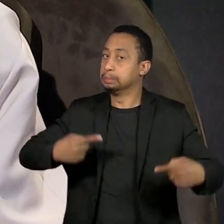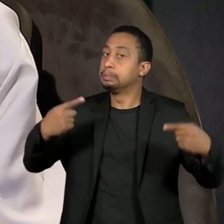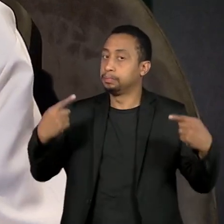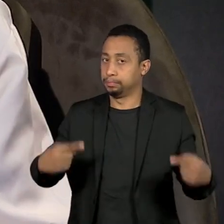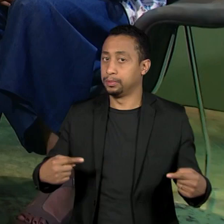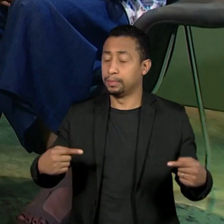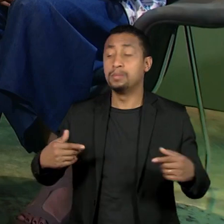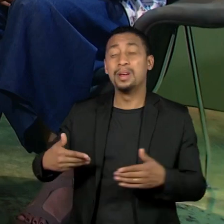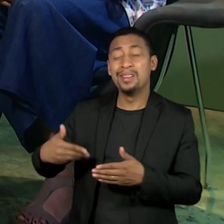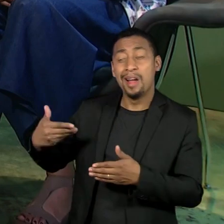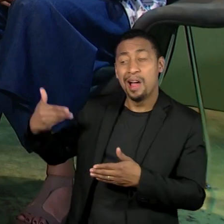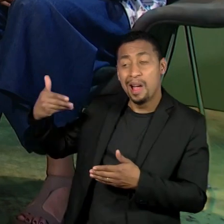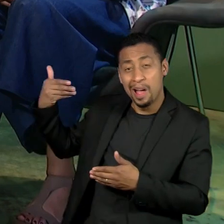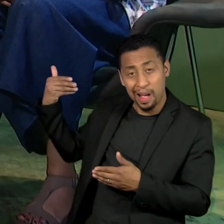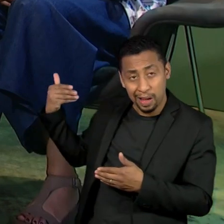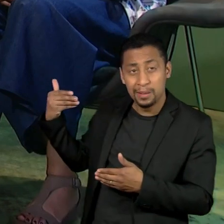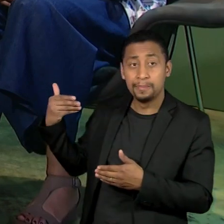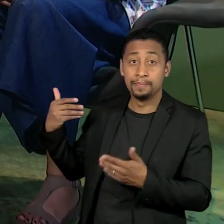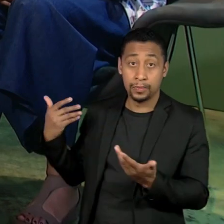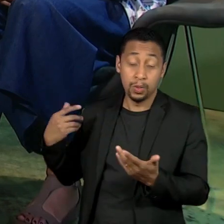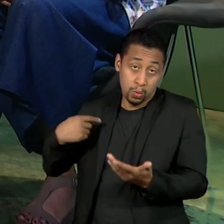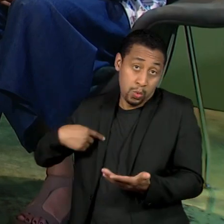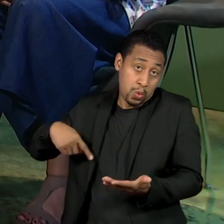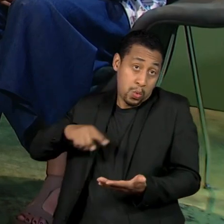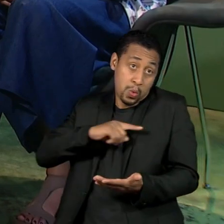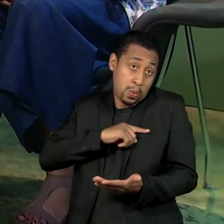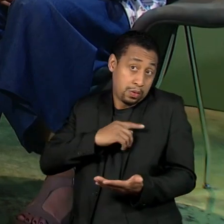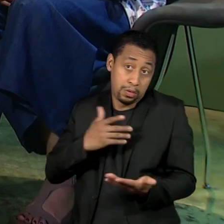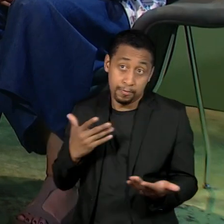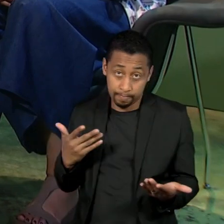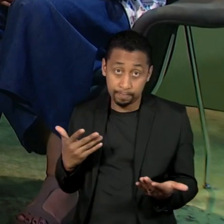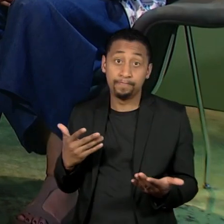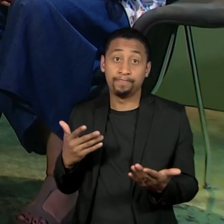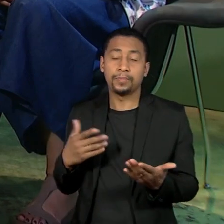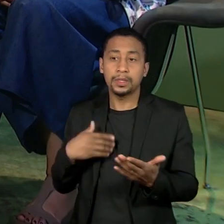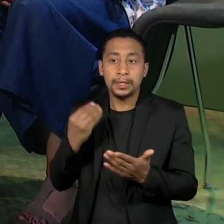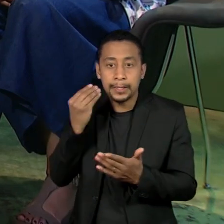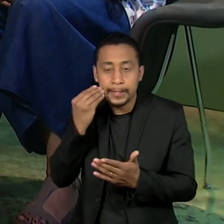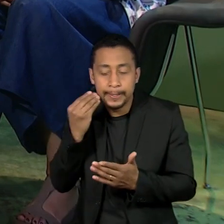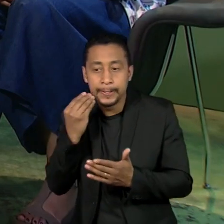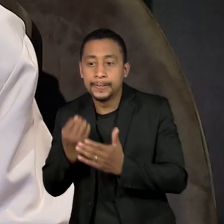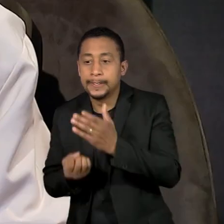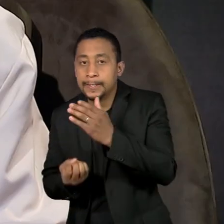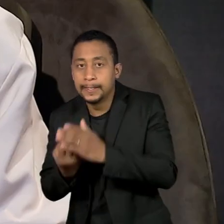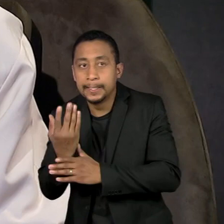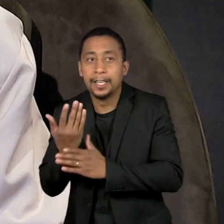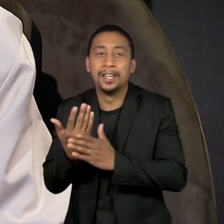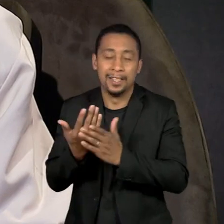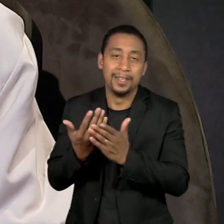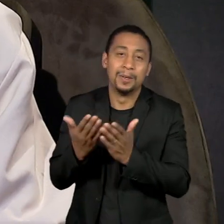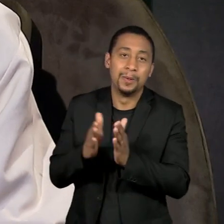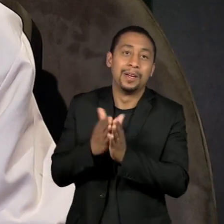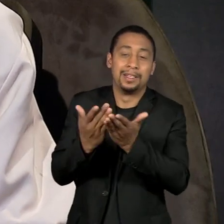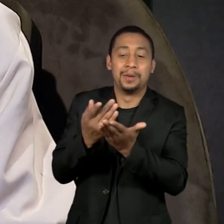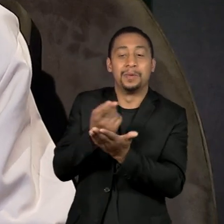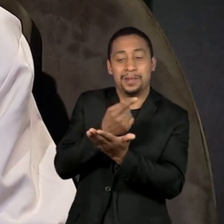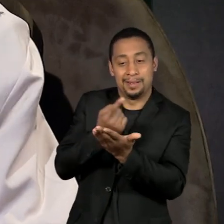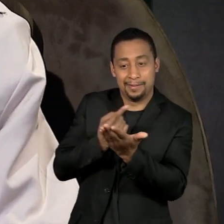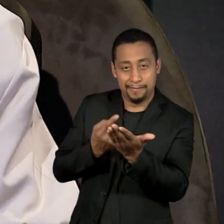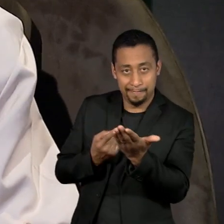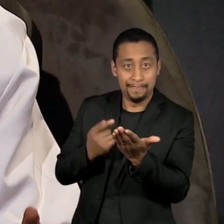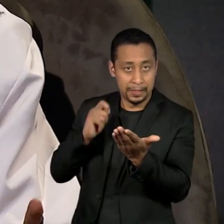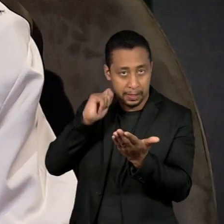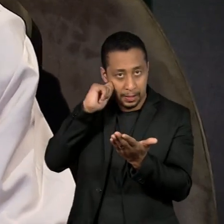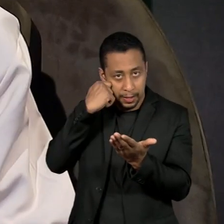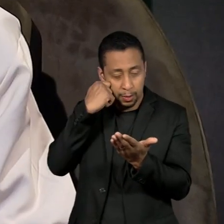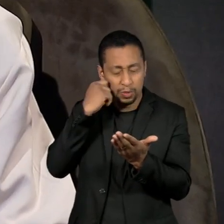lá, nós que estávamos em 78 no SECAM, criando o Cadernos Negros, nós começávamos